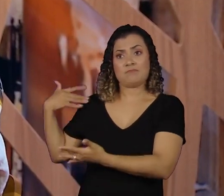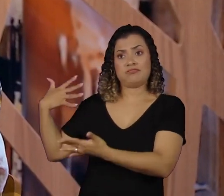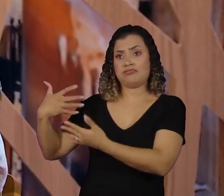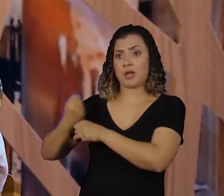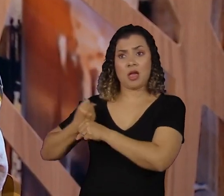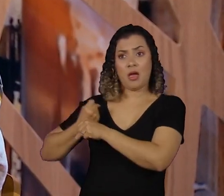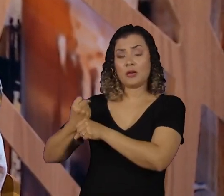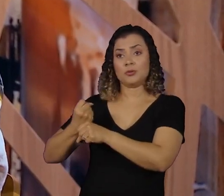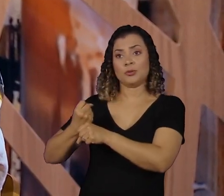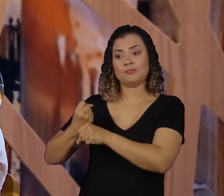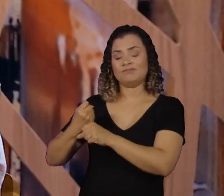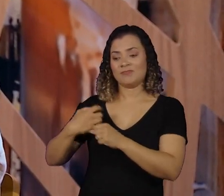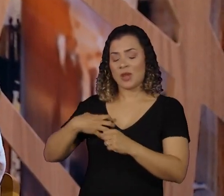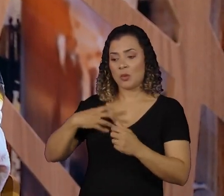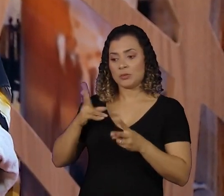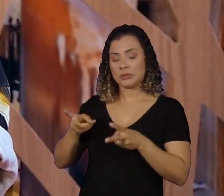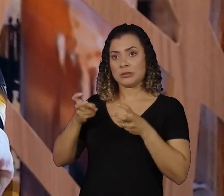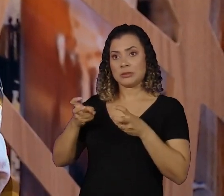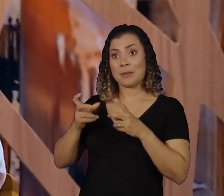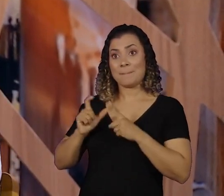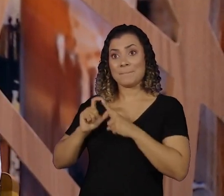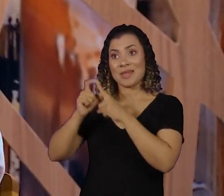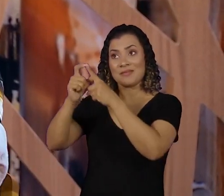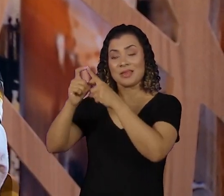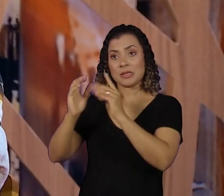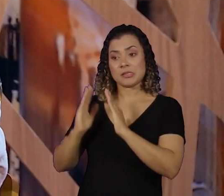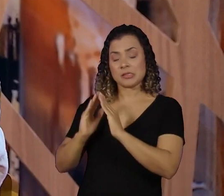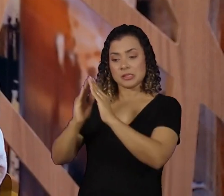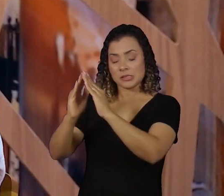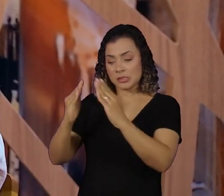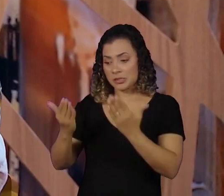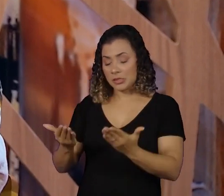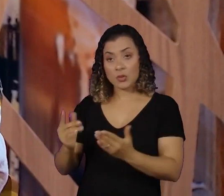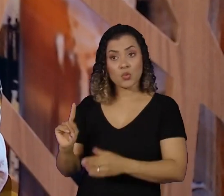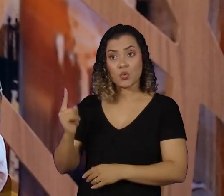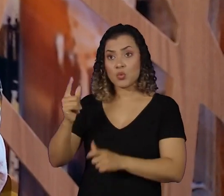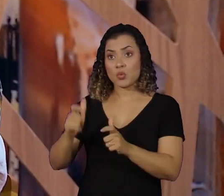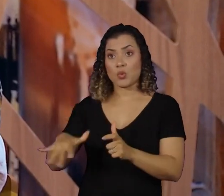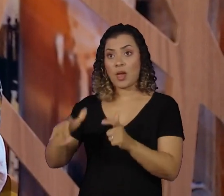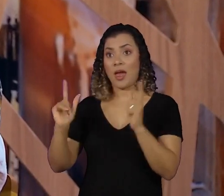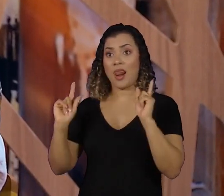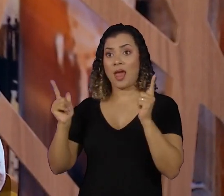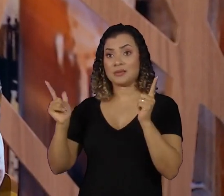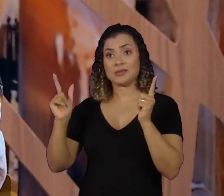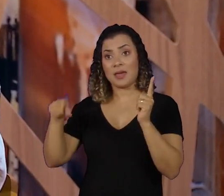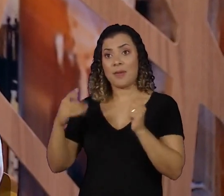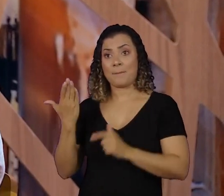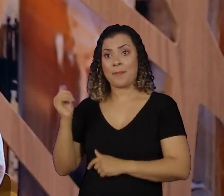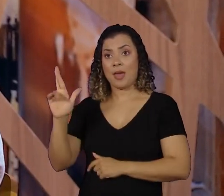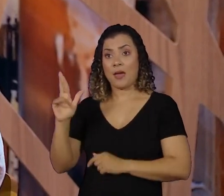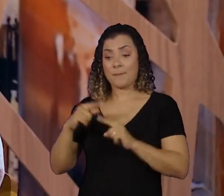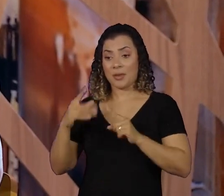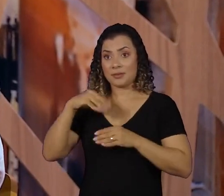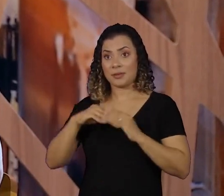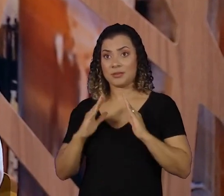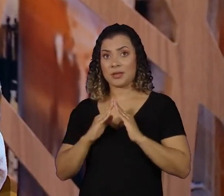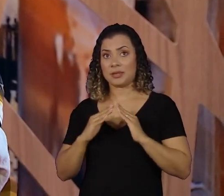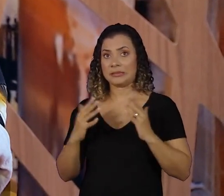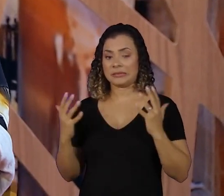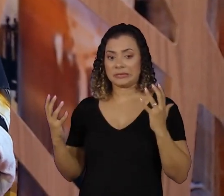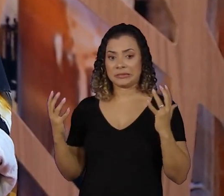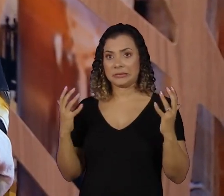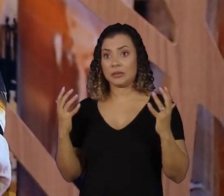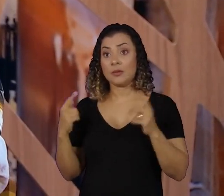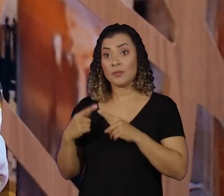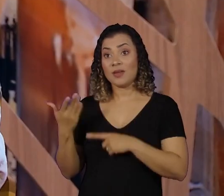anos, nessa coisa de periferia, de ter o único lazer, e só que dentro de casa era outra coisa, né?